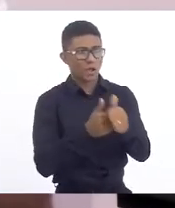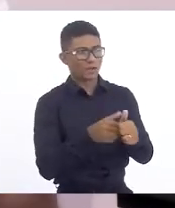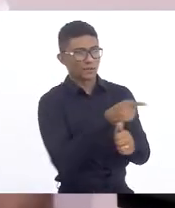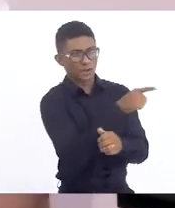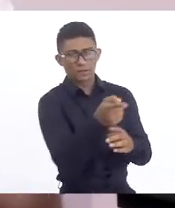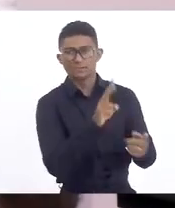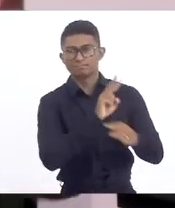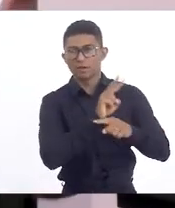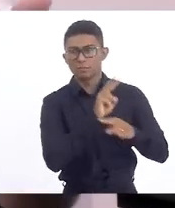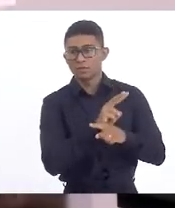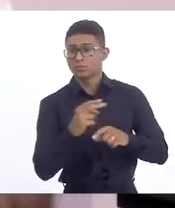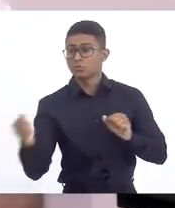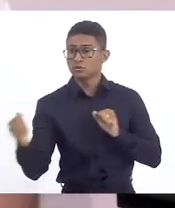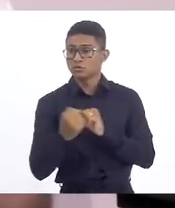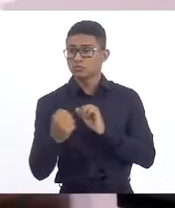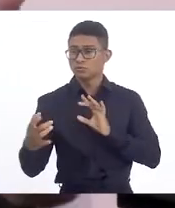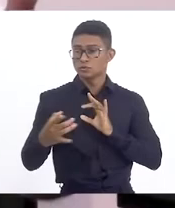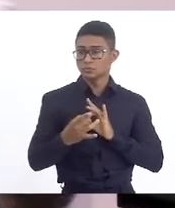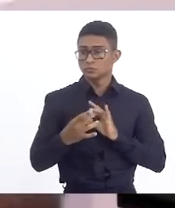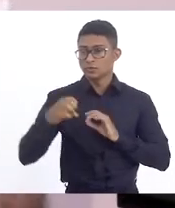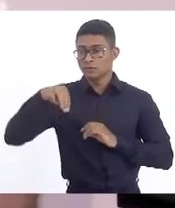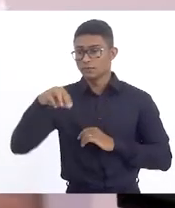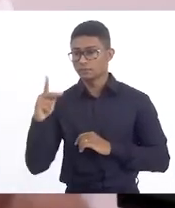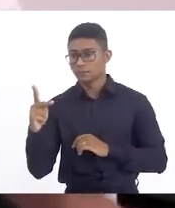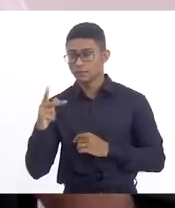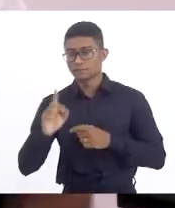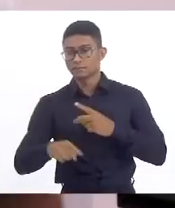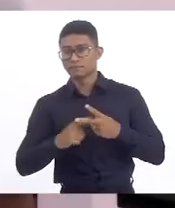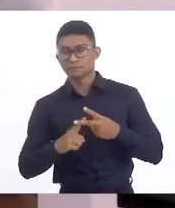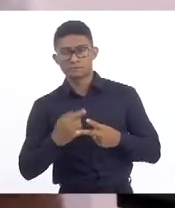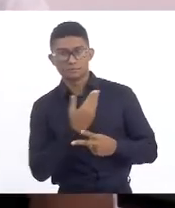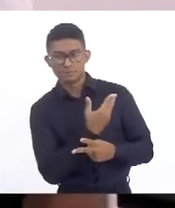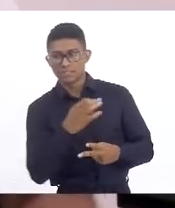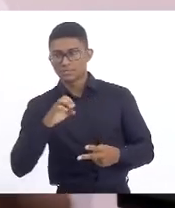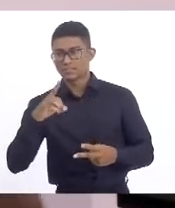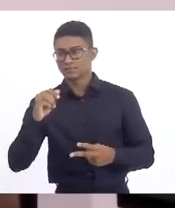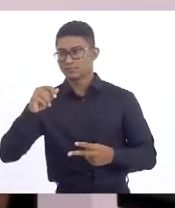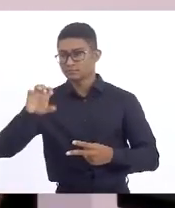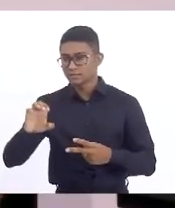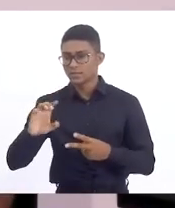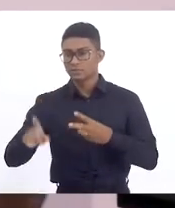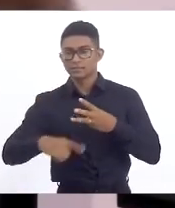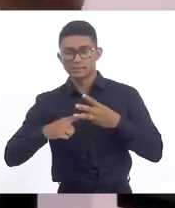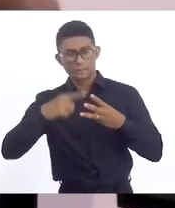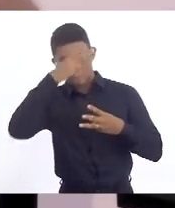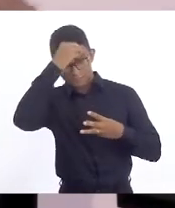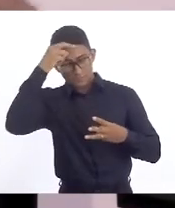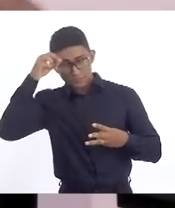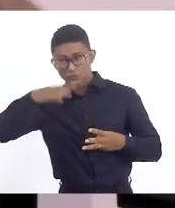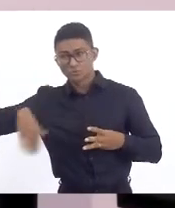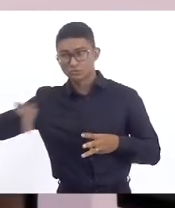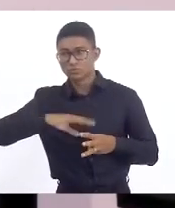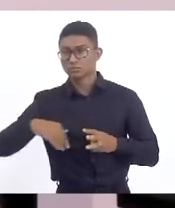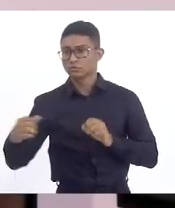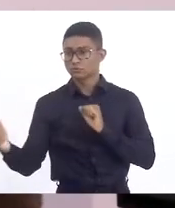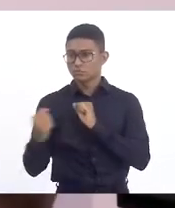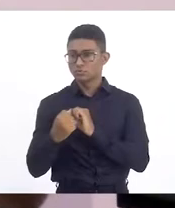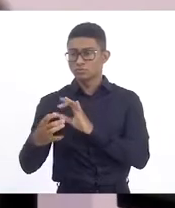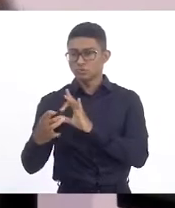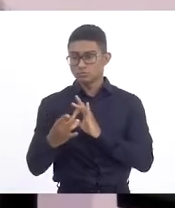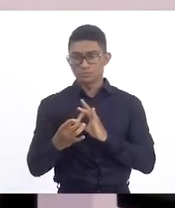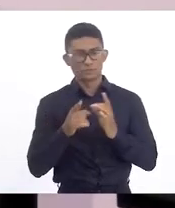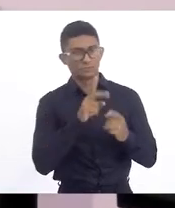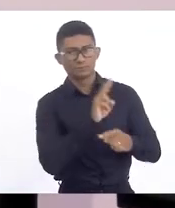junto com o Ministério Público, junto com a SEDAI, junto com as prefeituras. E, recentemente, esse grupo